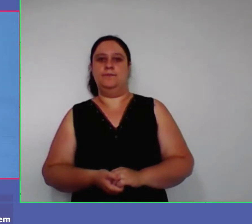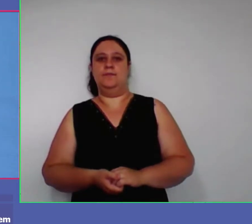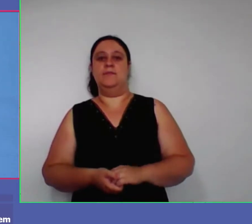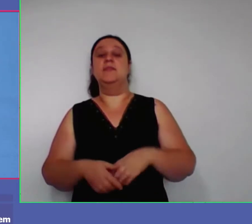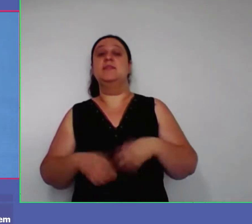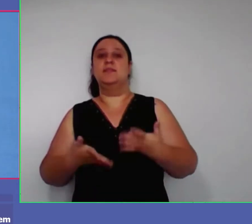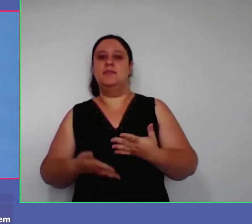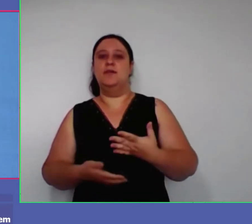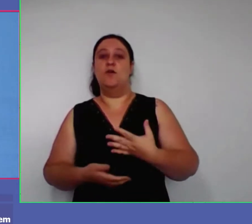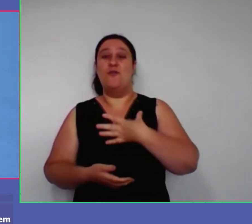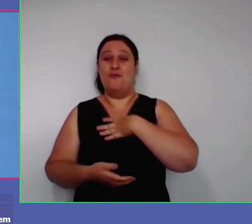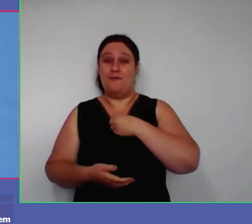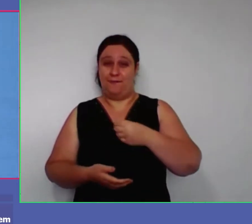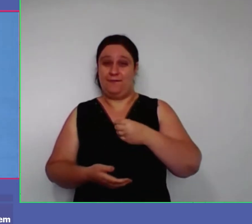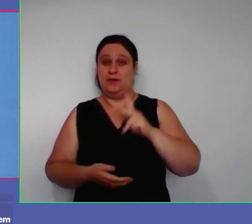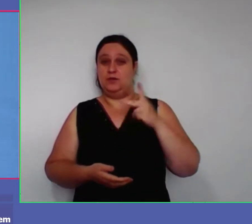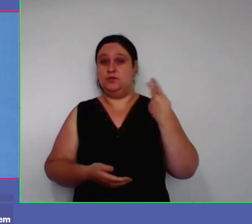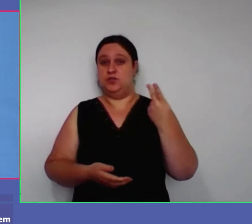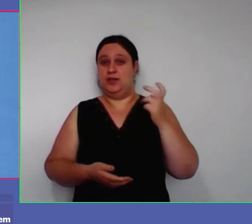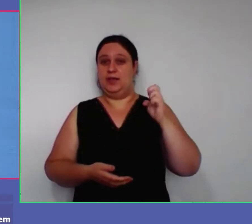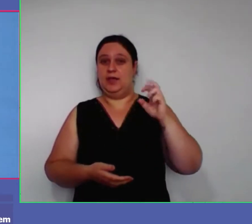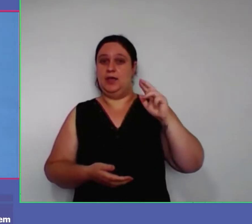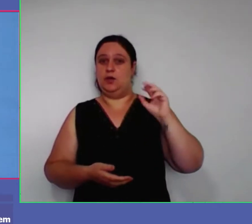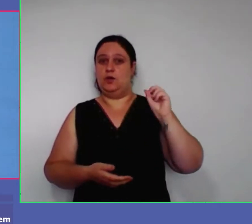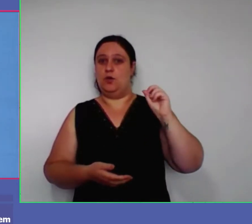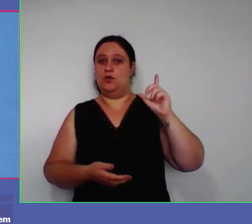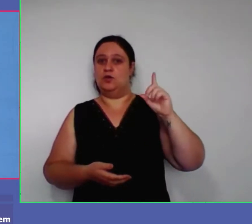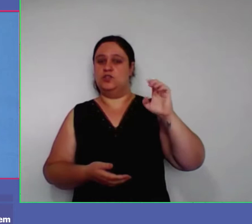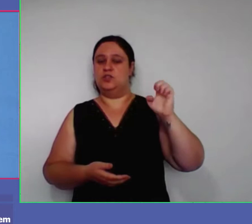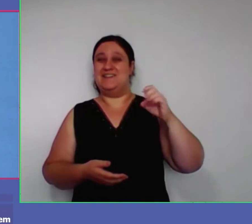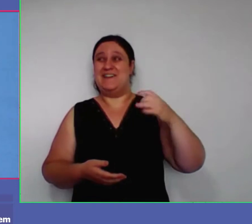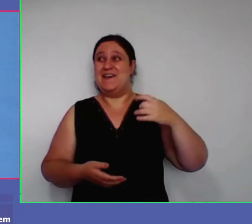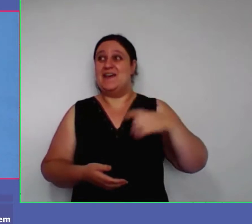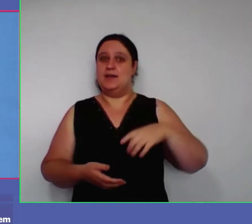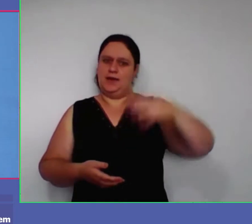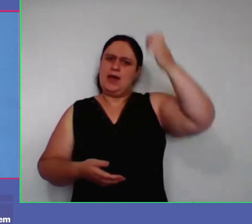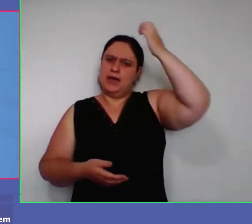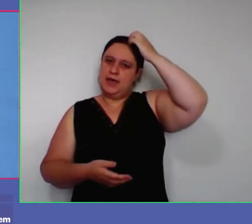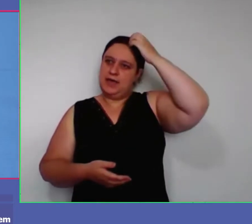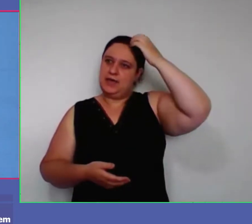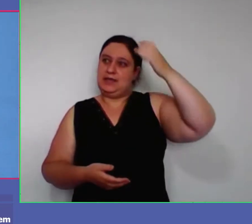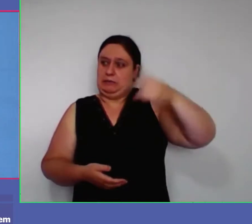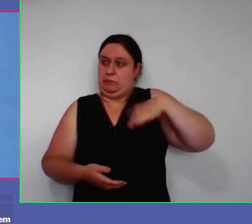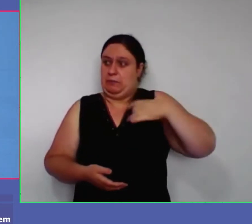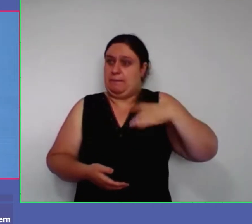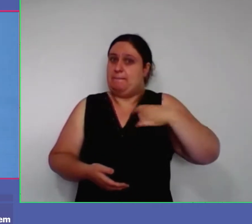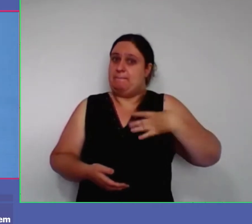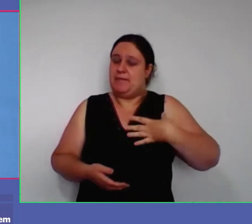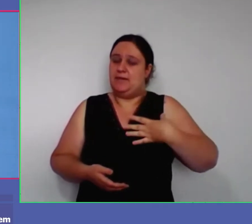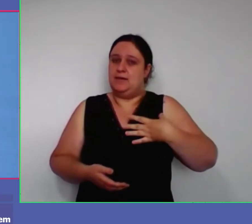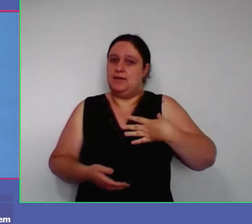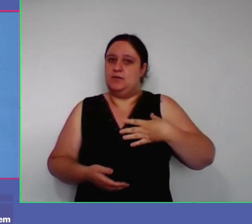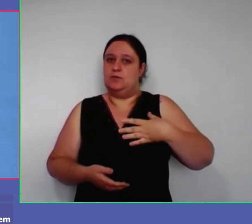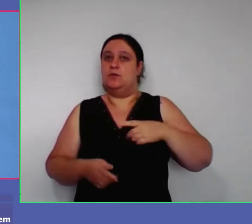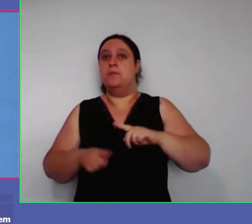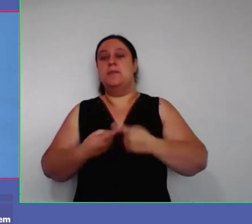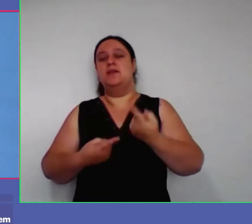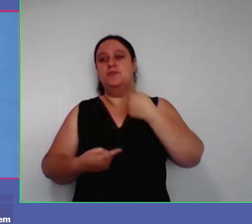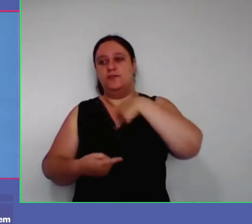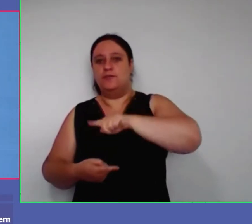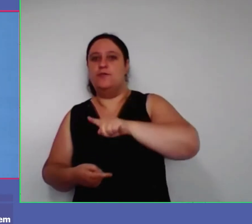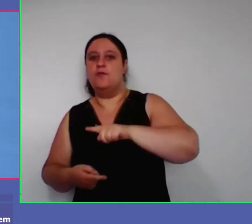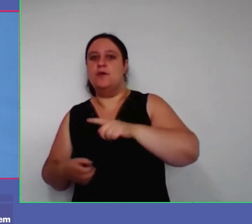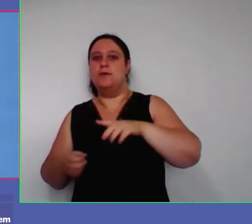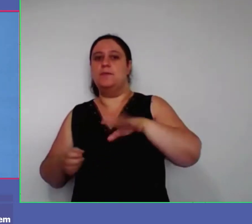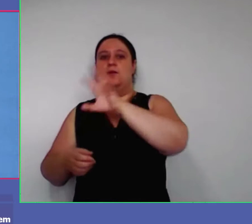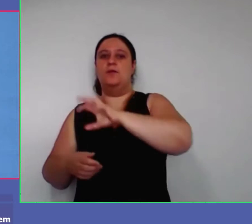ir para lá, e por divina advertência, prevenido em sonho, retirou-se para as regiões da Galileia. Então,